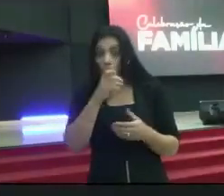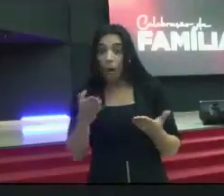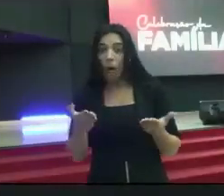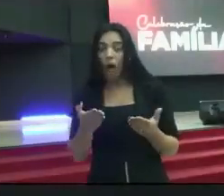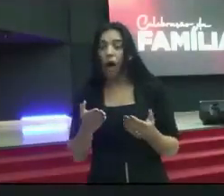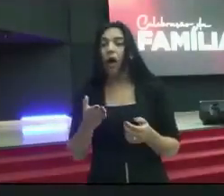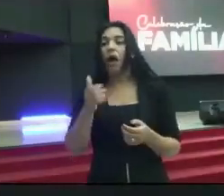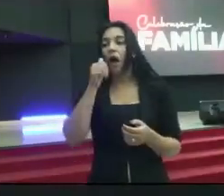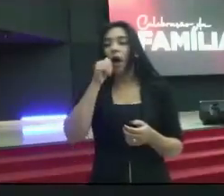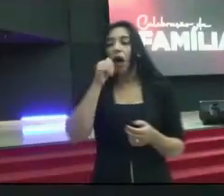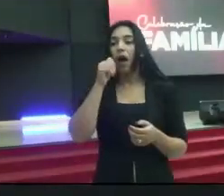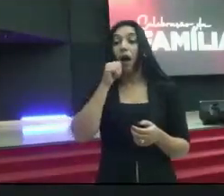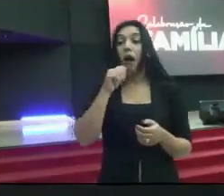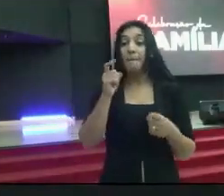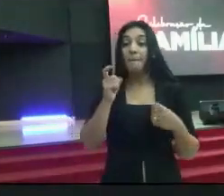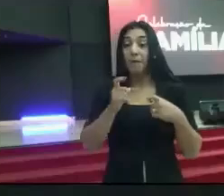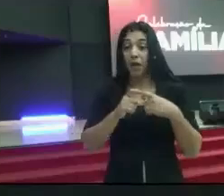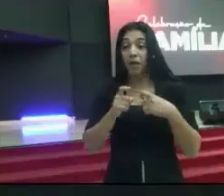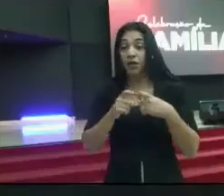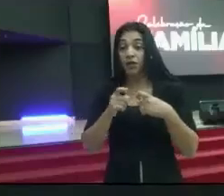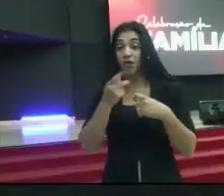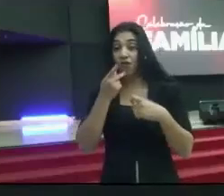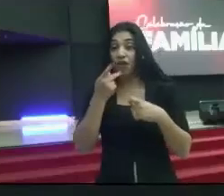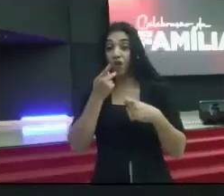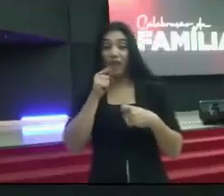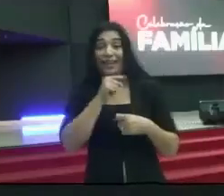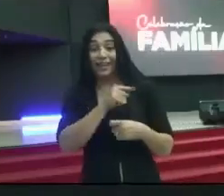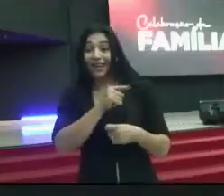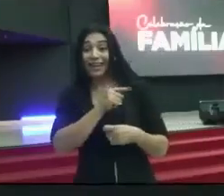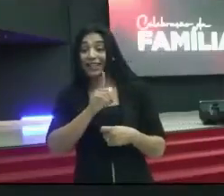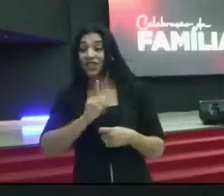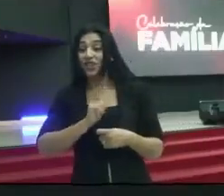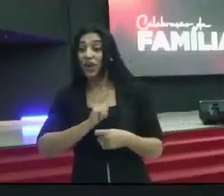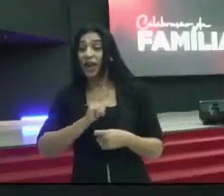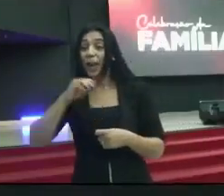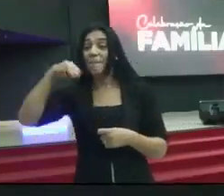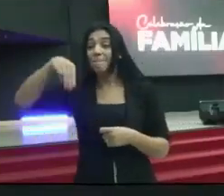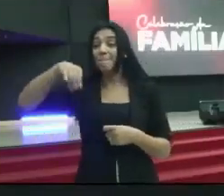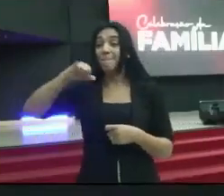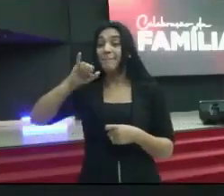a médica diagnosticou o Rui Marcos com meningite.